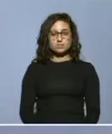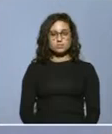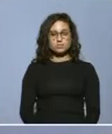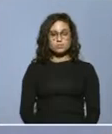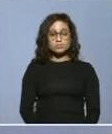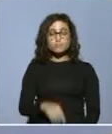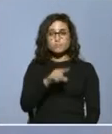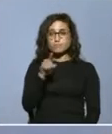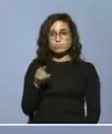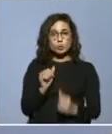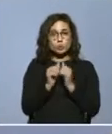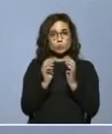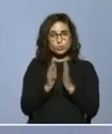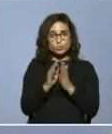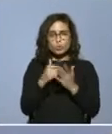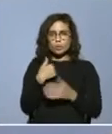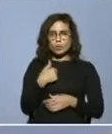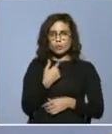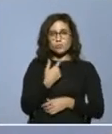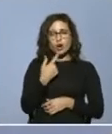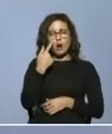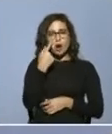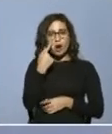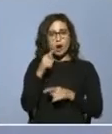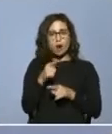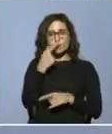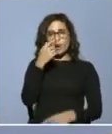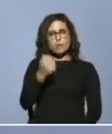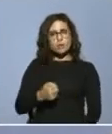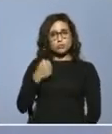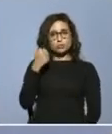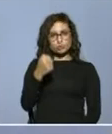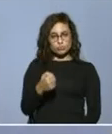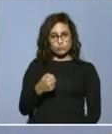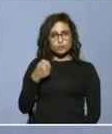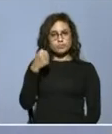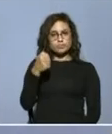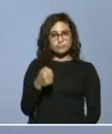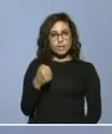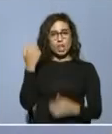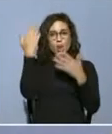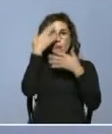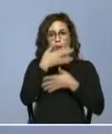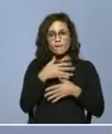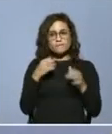Tudo isso terão experimentado aqueles pobres pastores naquela fria noite de Belém, quando o anjo do